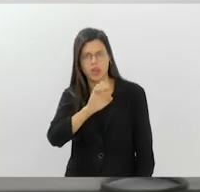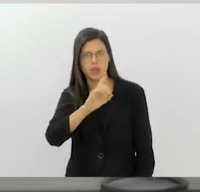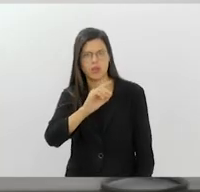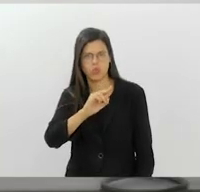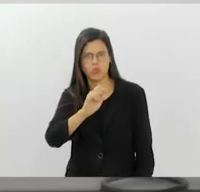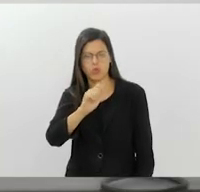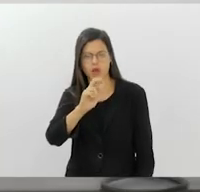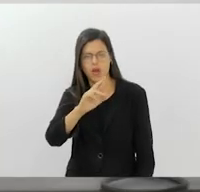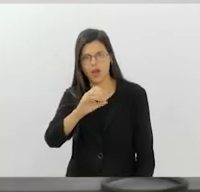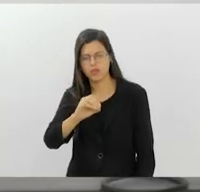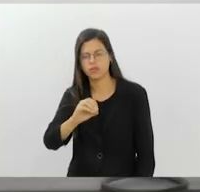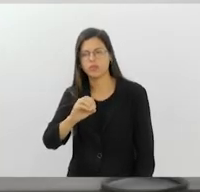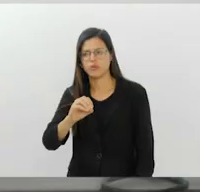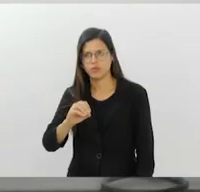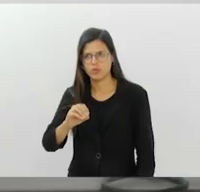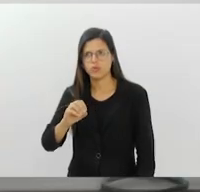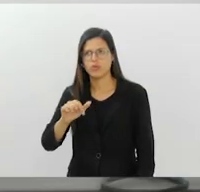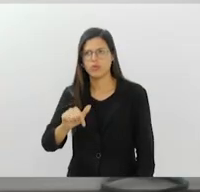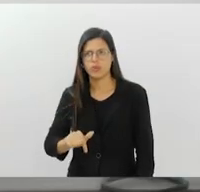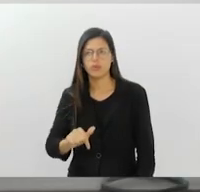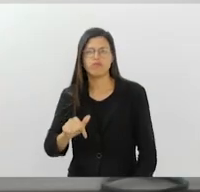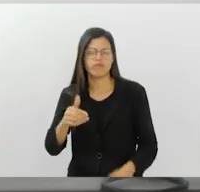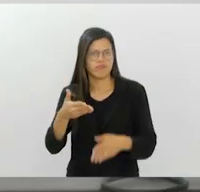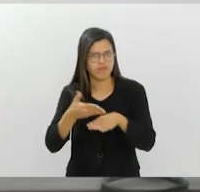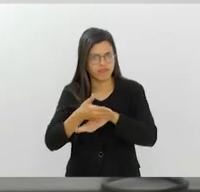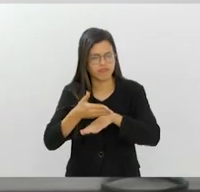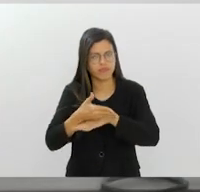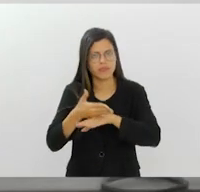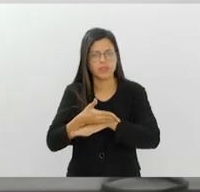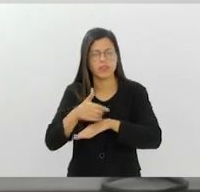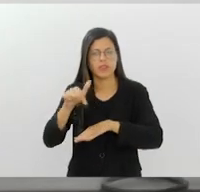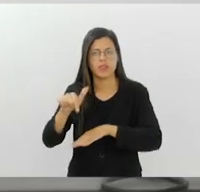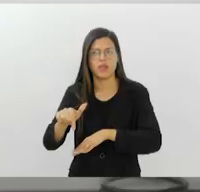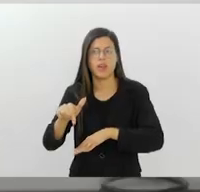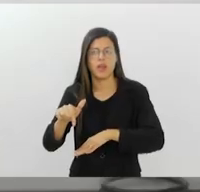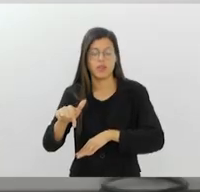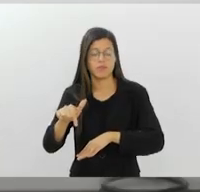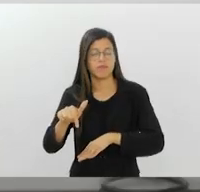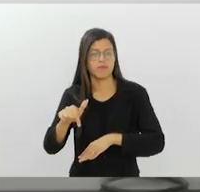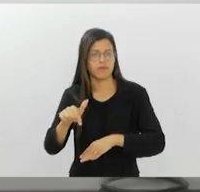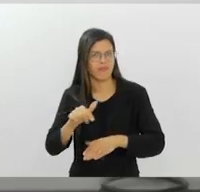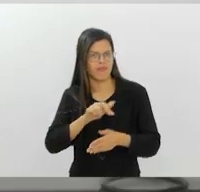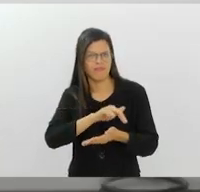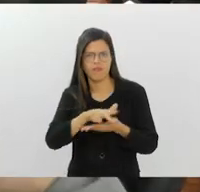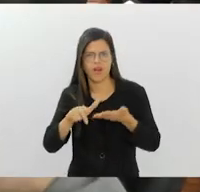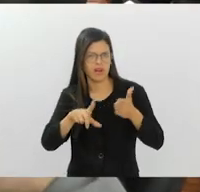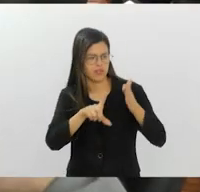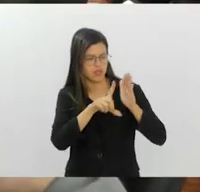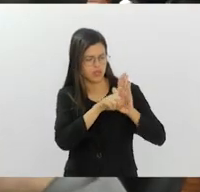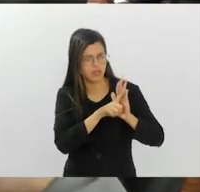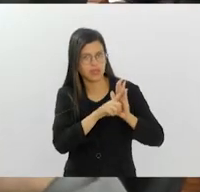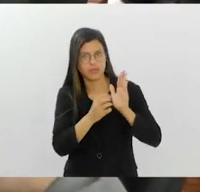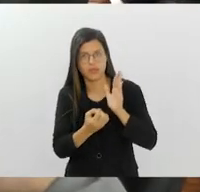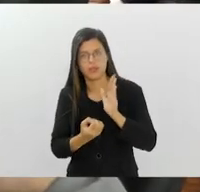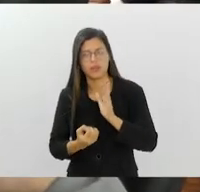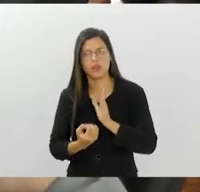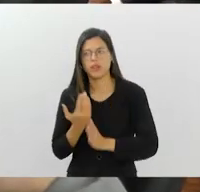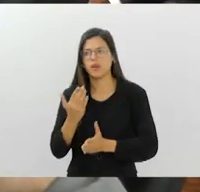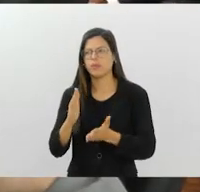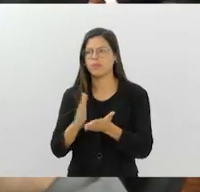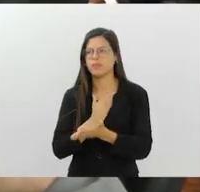aqui também sempre presente Ô Dani a educafro várias leis que a gente fez algumas en